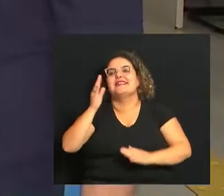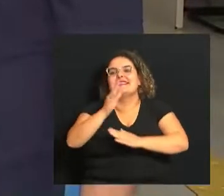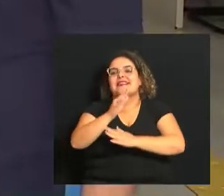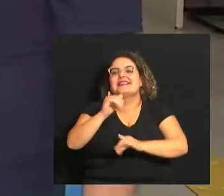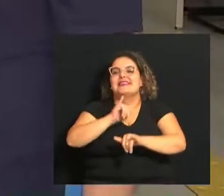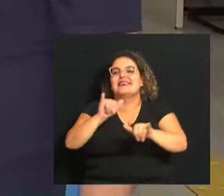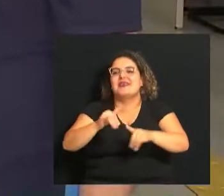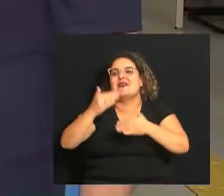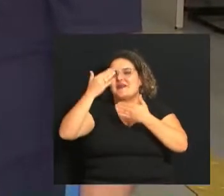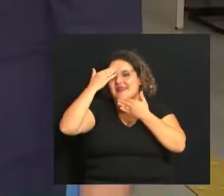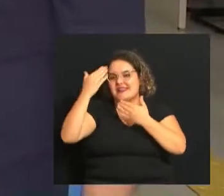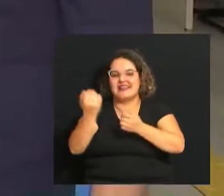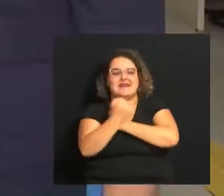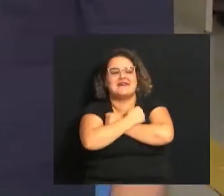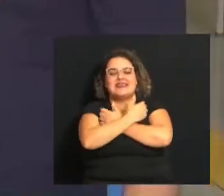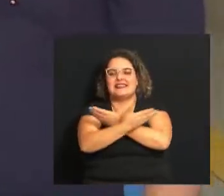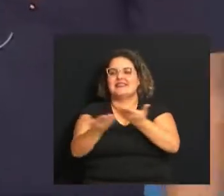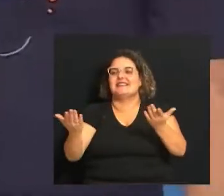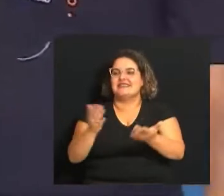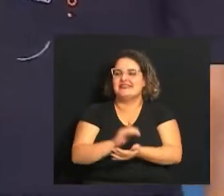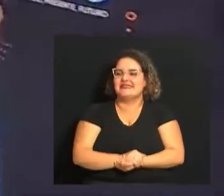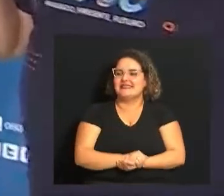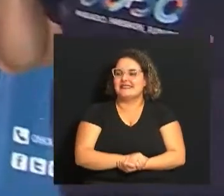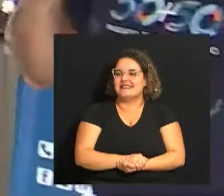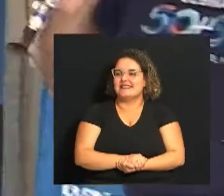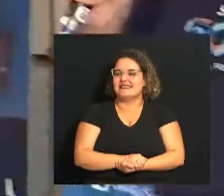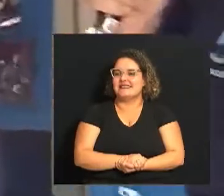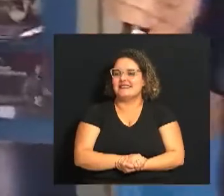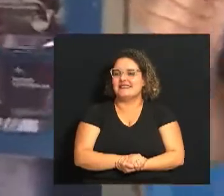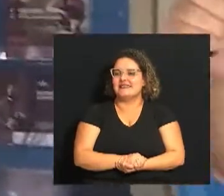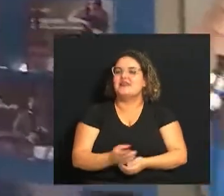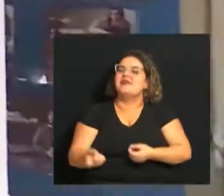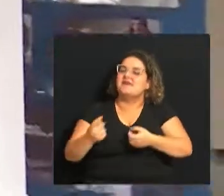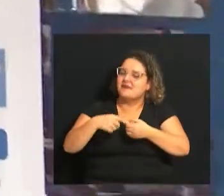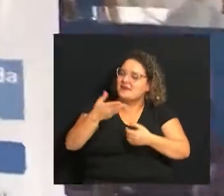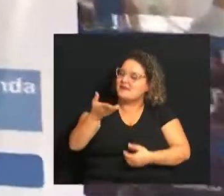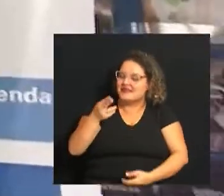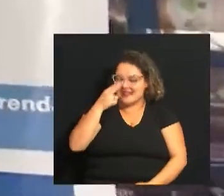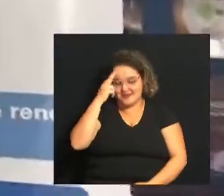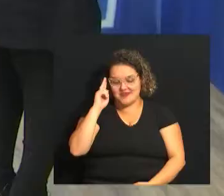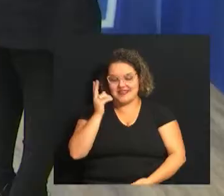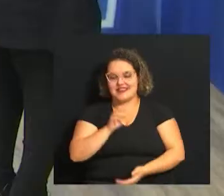bom? Abraço a todos. Valeu. Eu volto com você, Gabriel Castro.